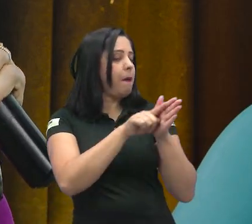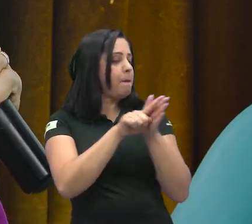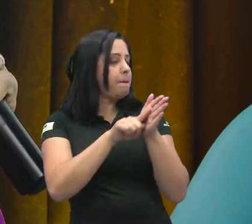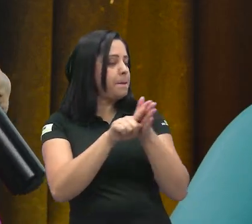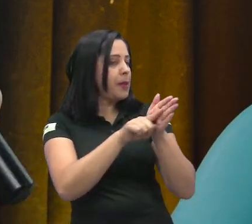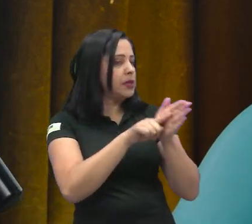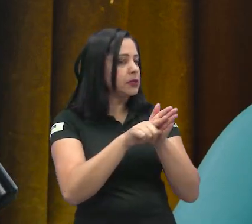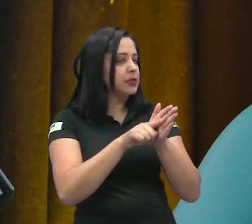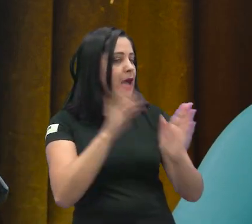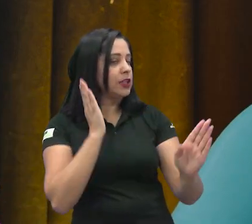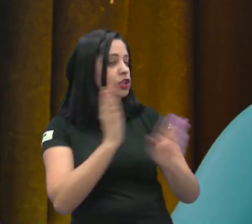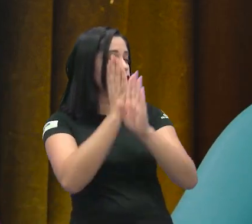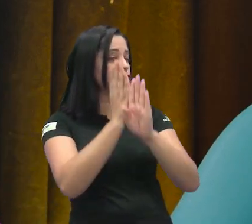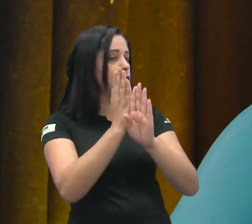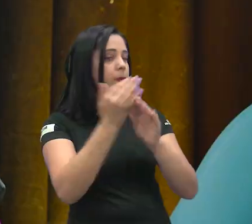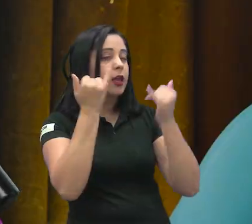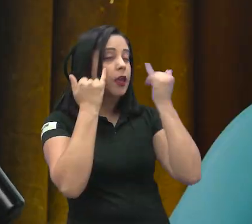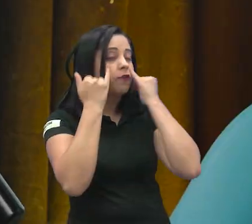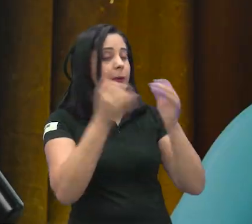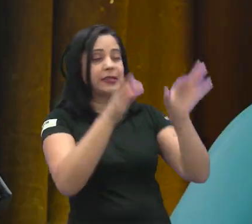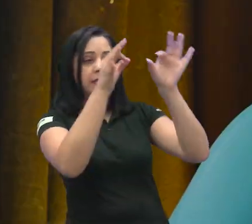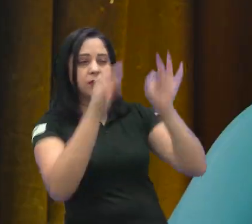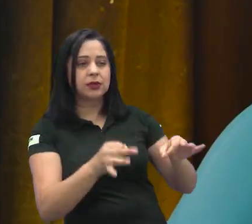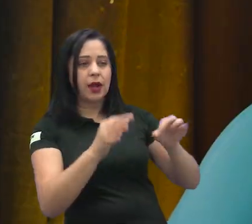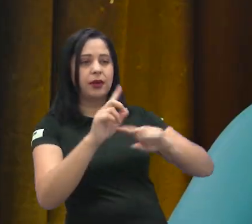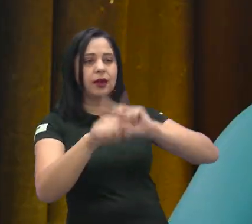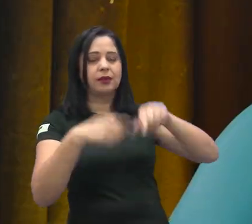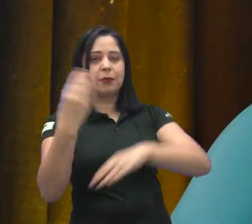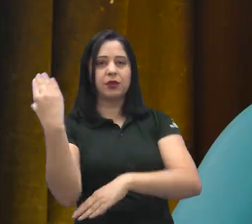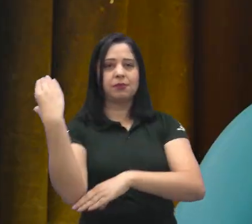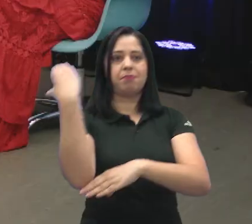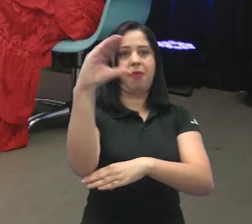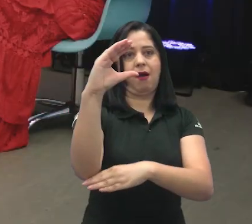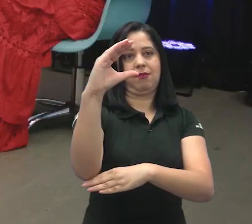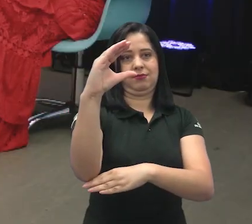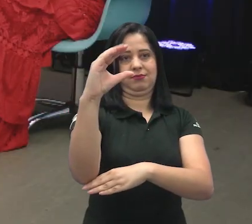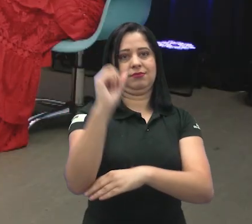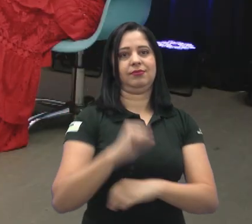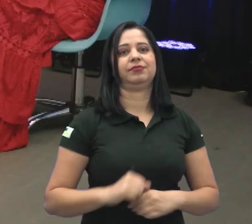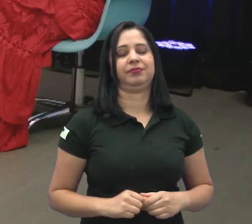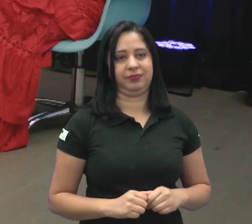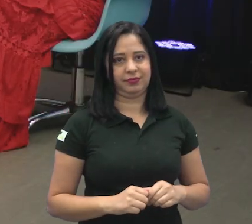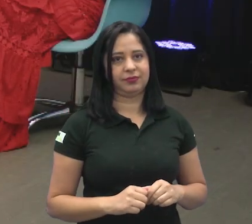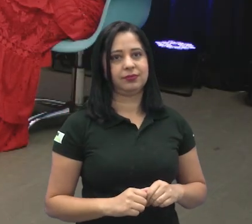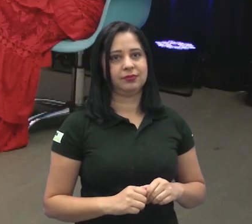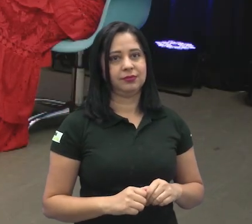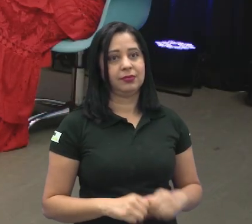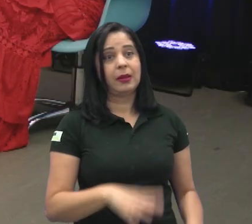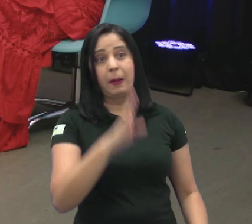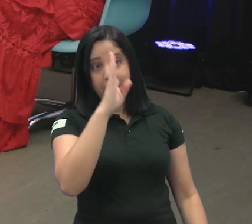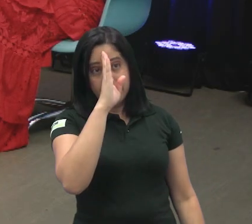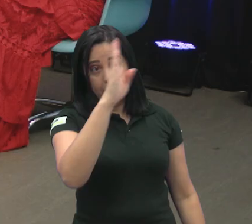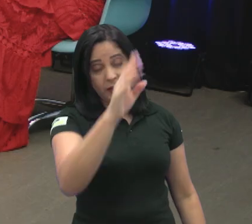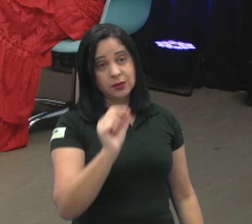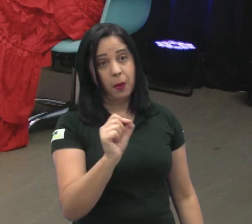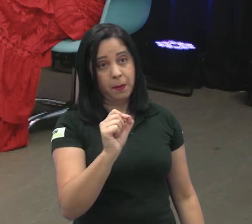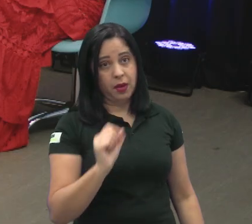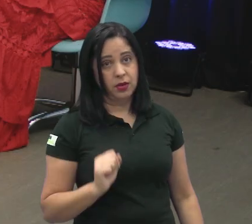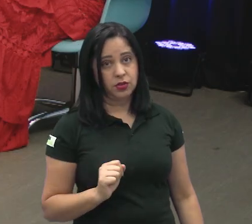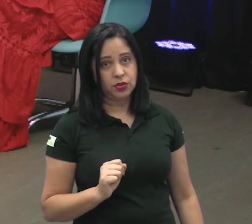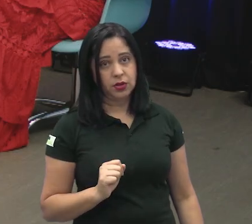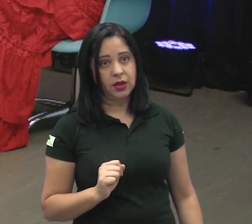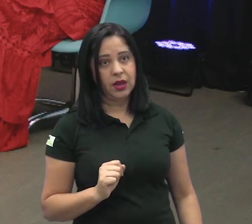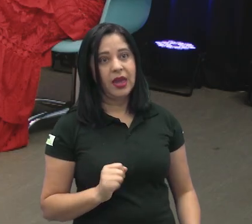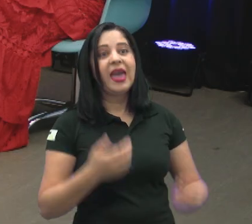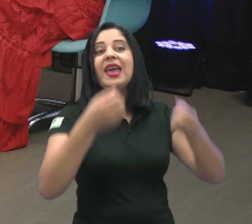que realmente vale a pena do ponto de vista jornalístico e levar a melhor informação para o público. E principalmente, Érica, nesse ponto,